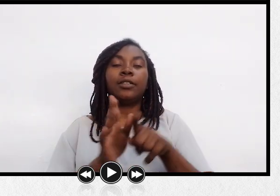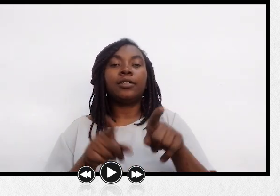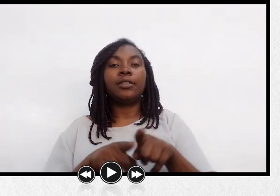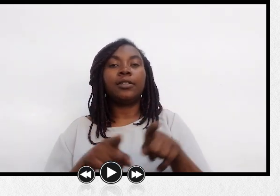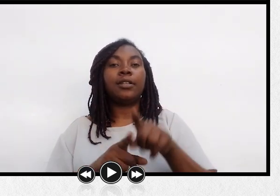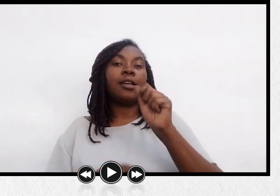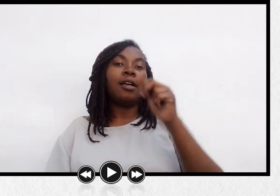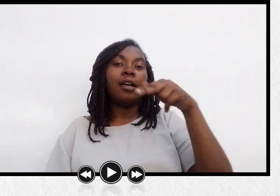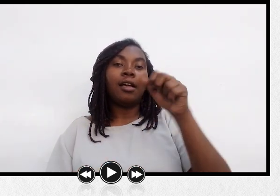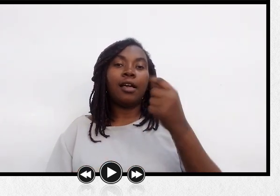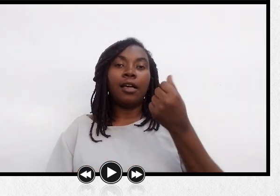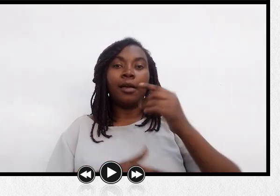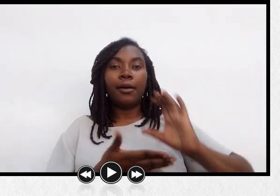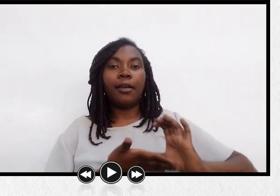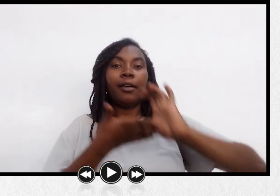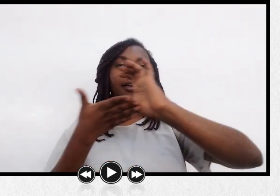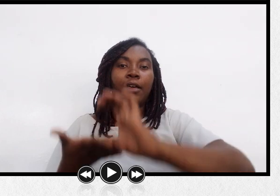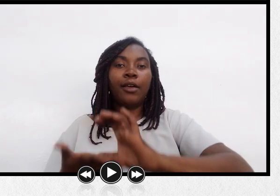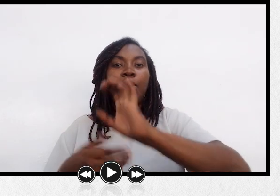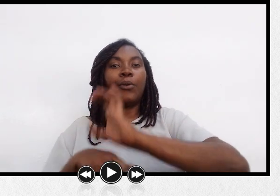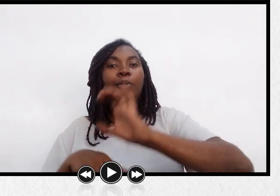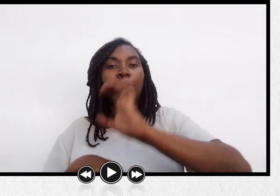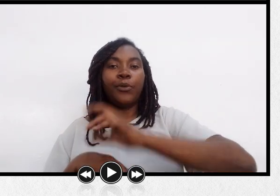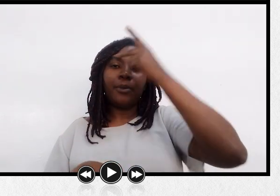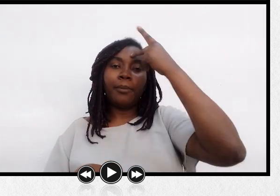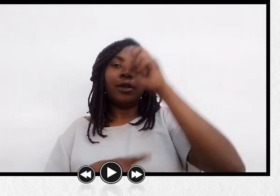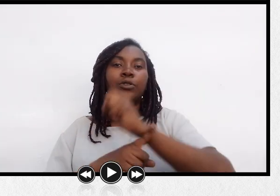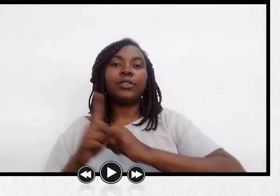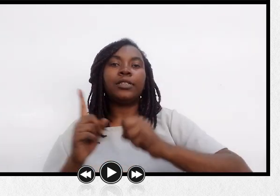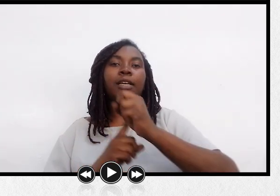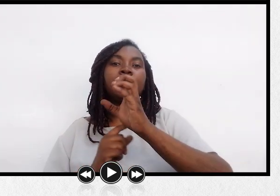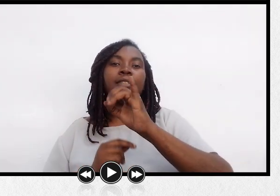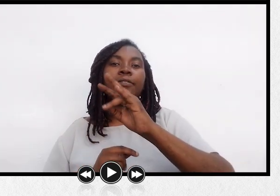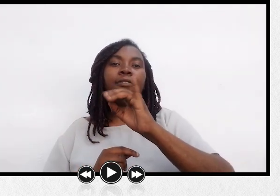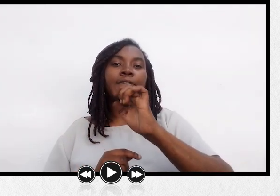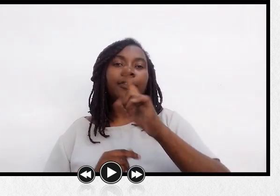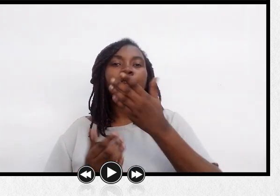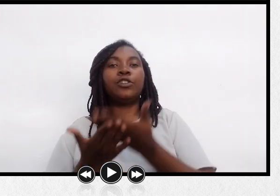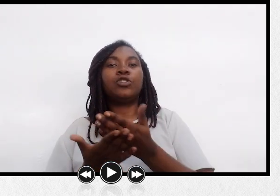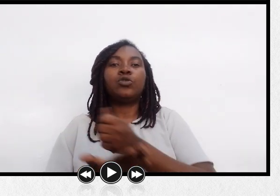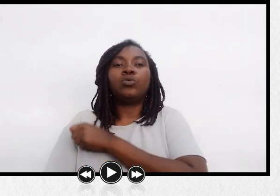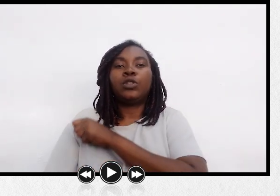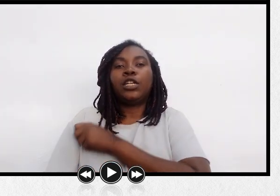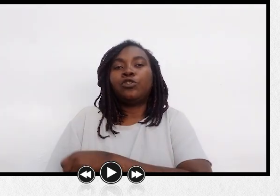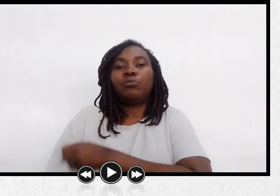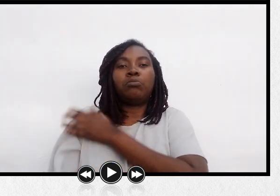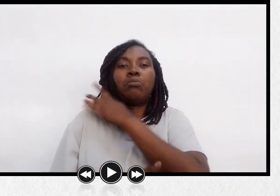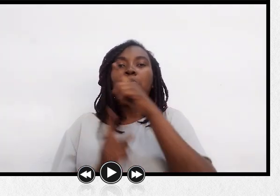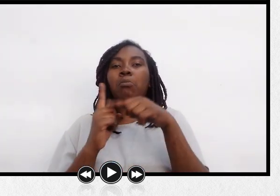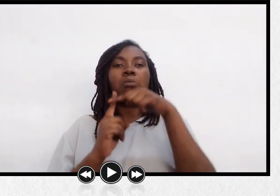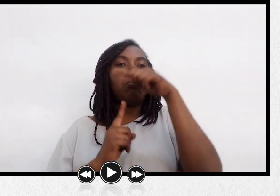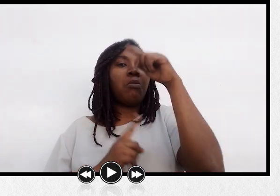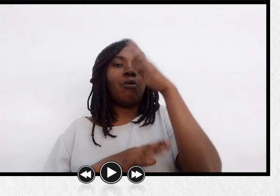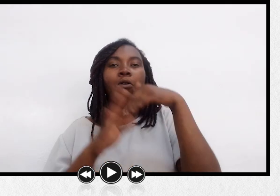esse curso de formação também para a sociedade civil, para estudantes de todos os níveis, né? O nosso muito obrigado. E